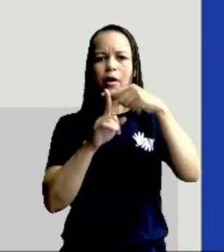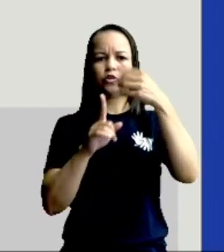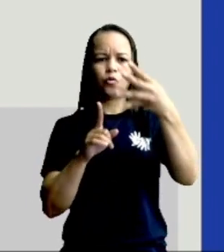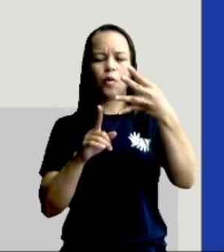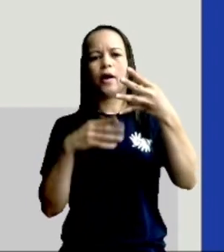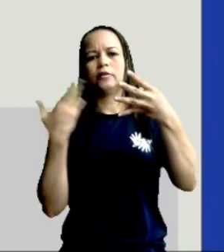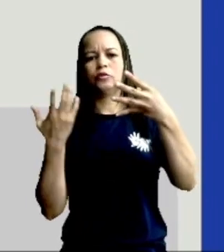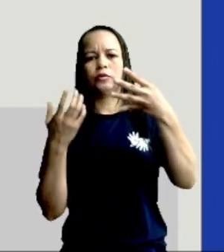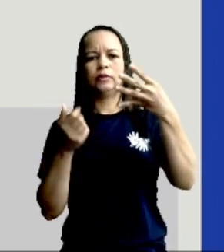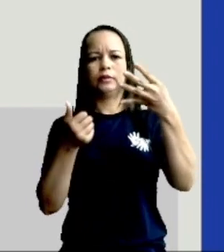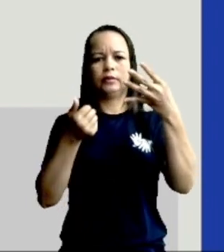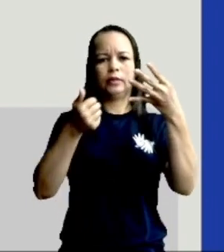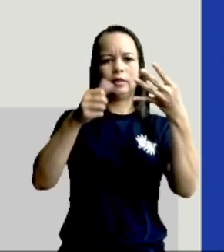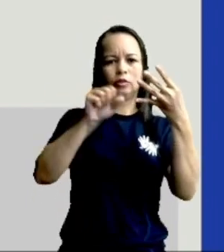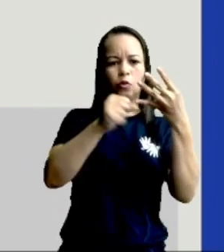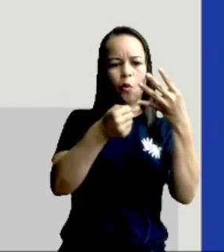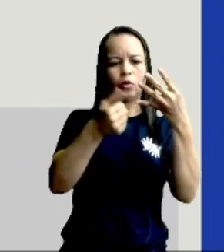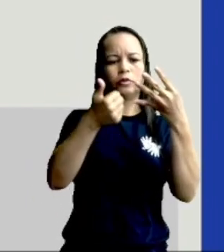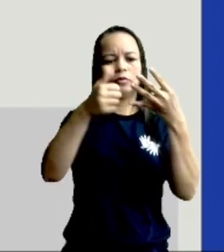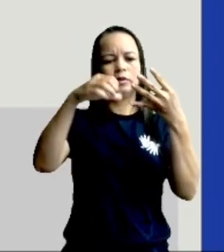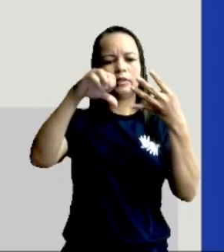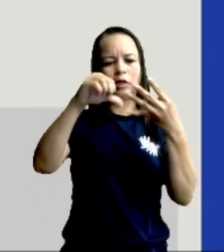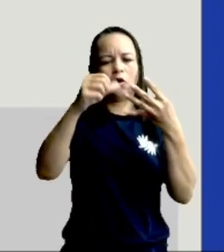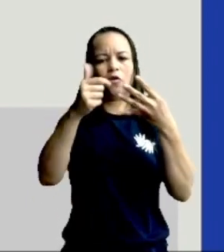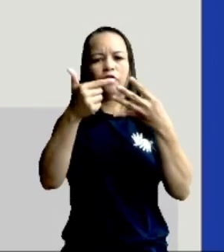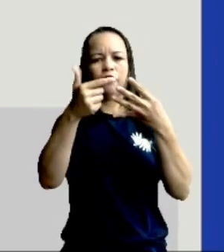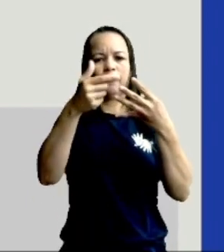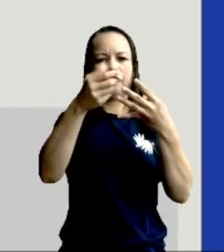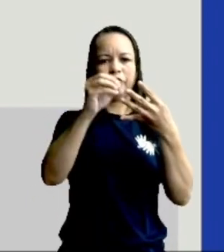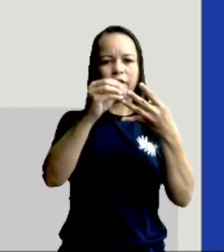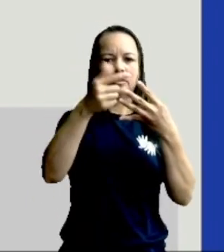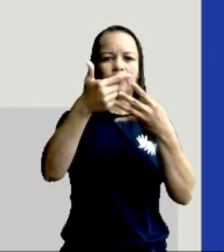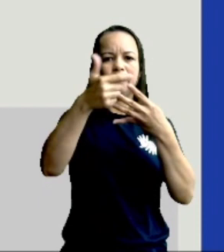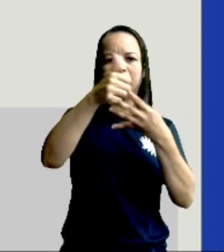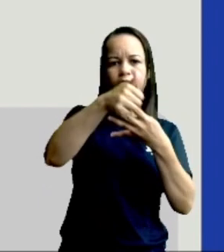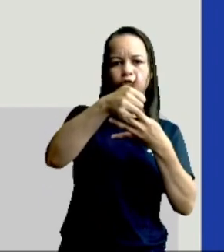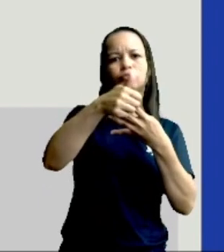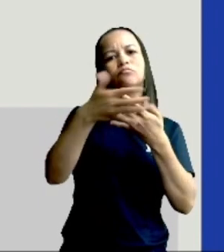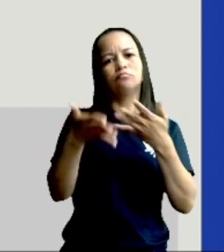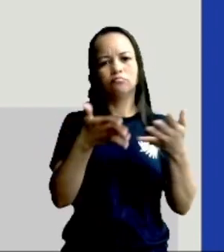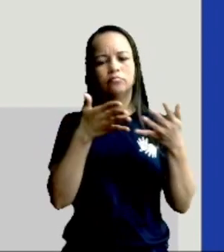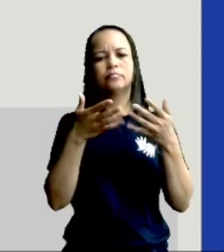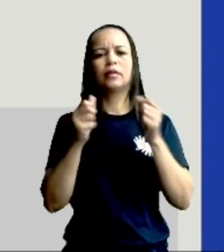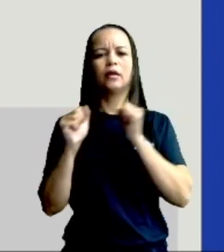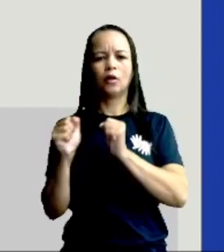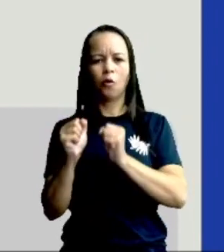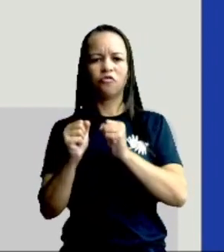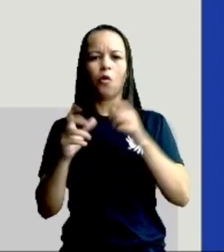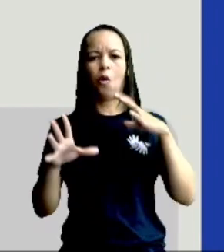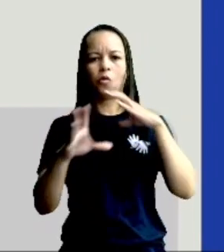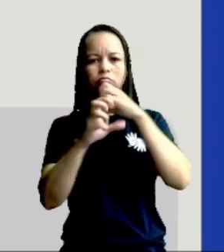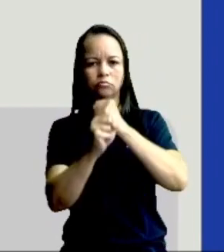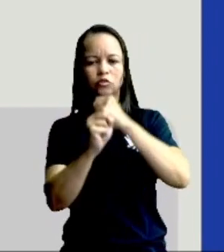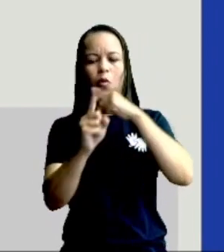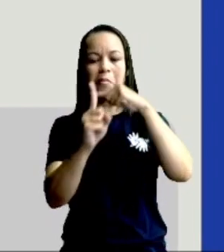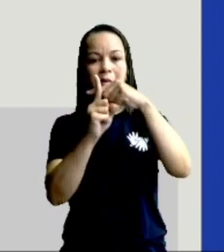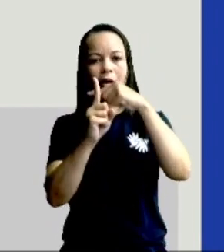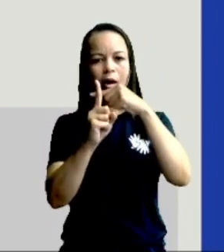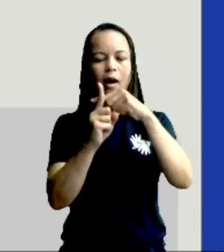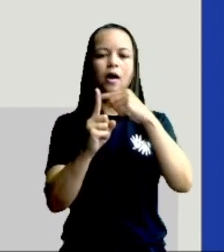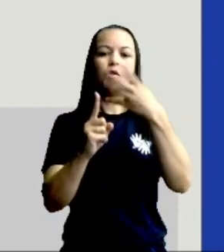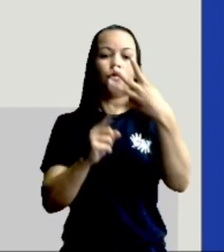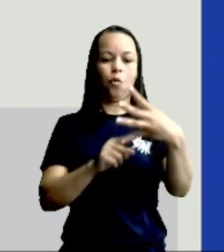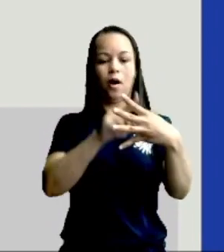resposta aí do próximo termo, tá? Então, sempre eu vou somar dentro dessa sequência aí 4